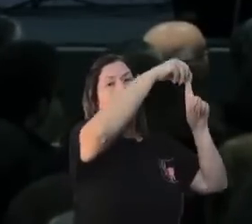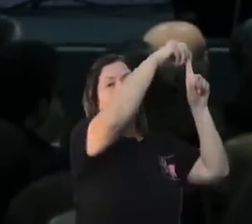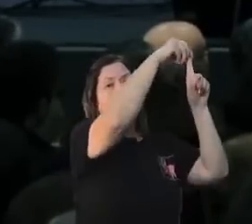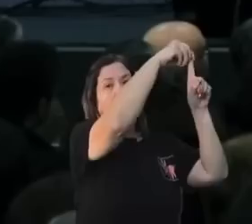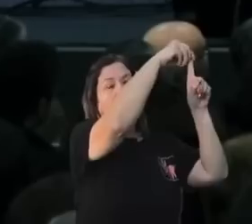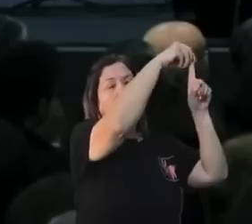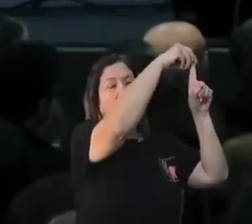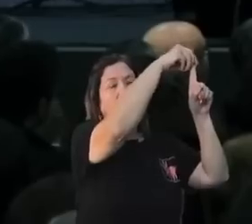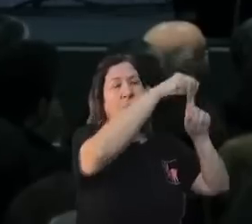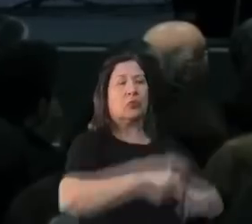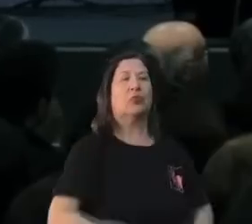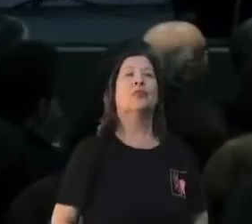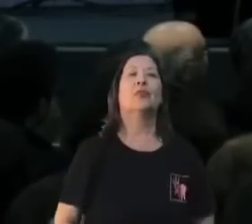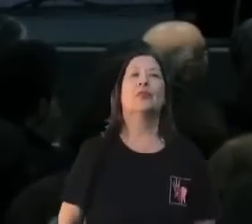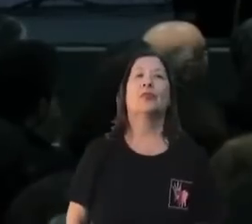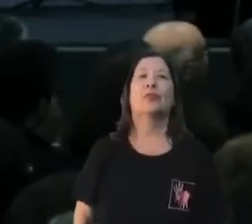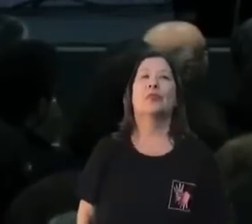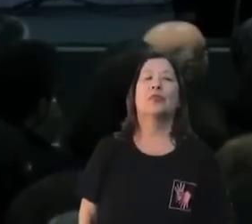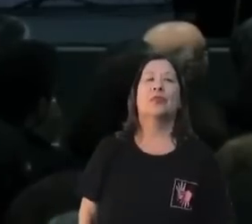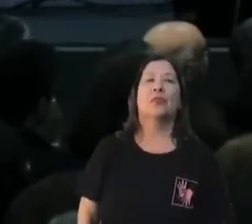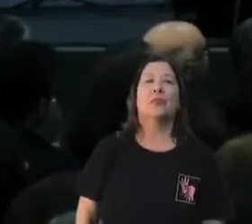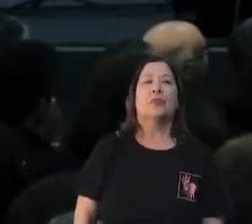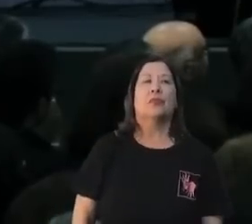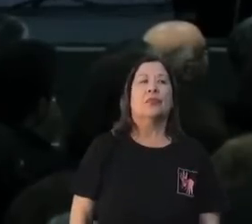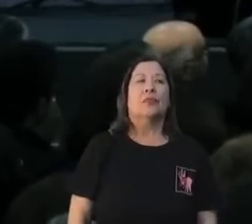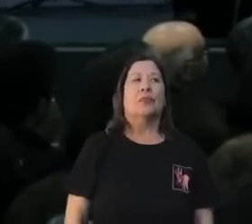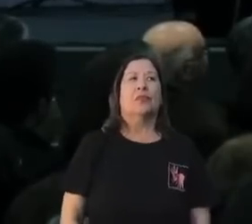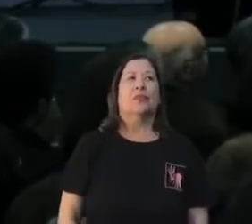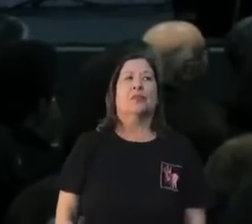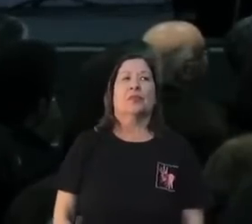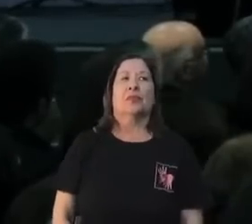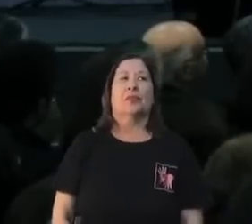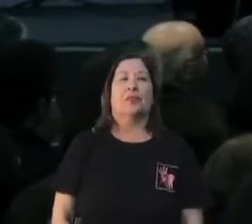Mas notem, Maria fez